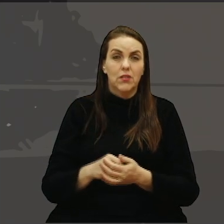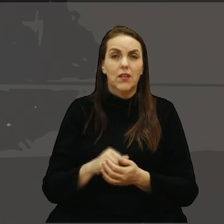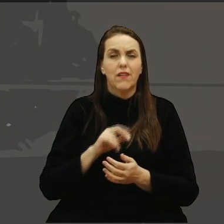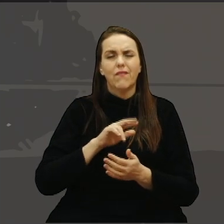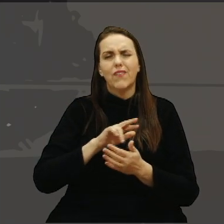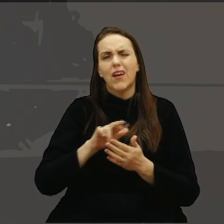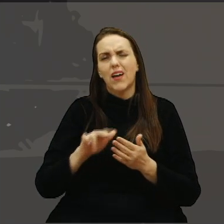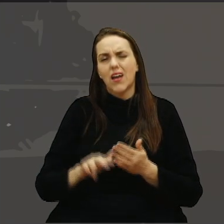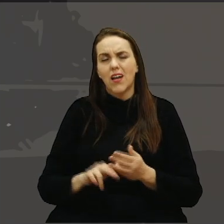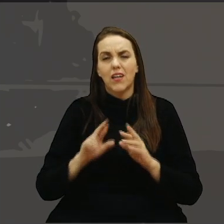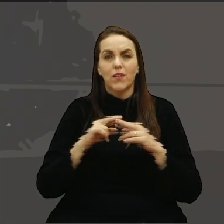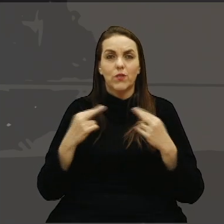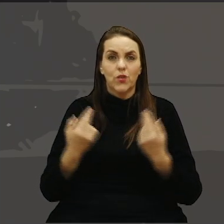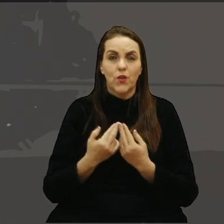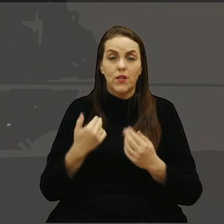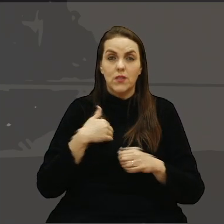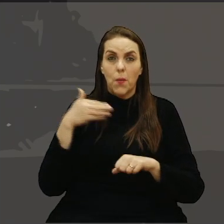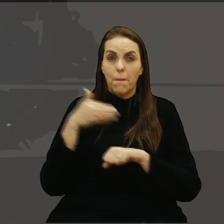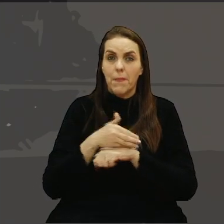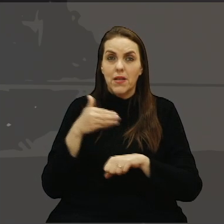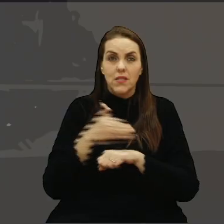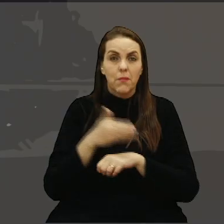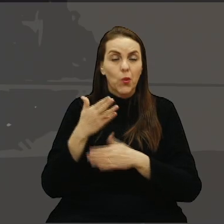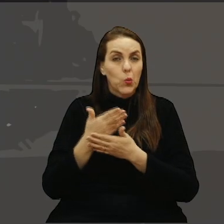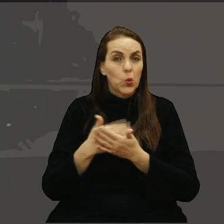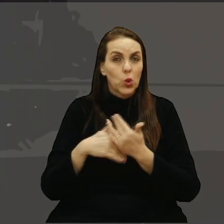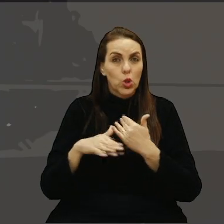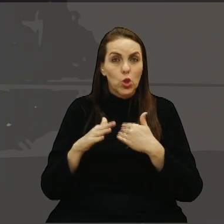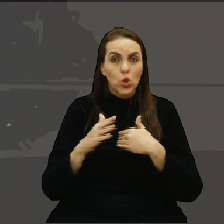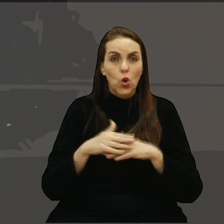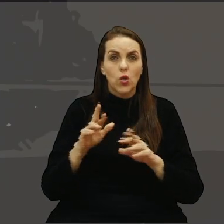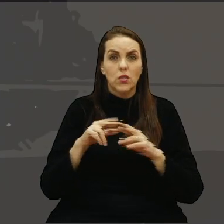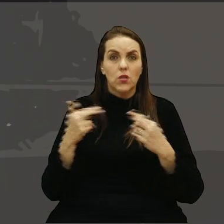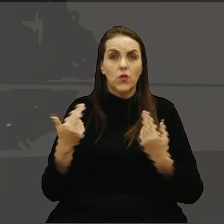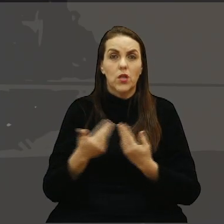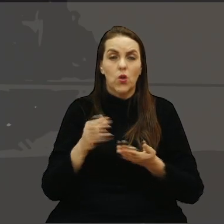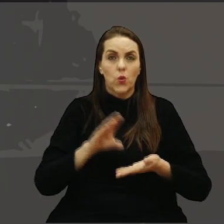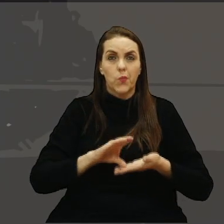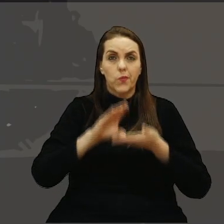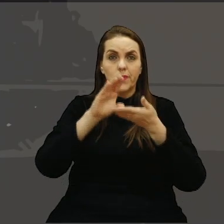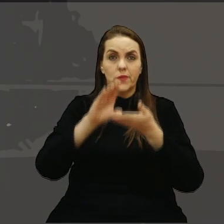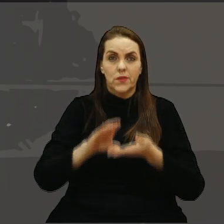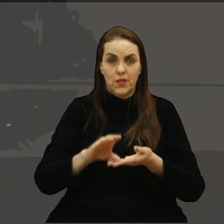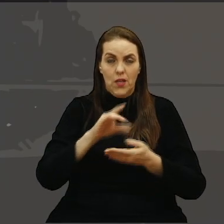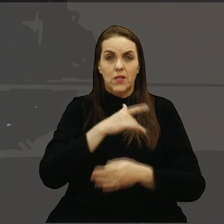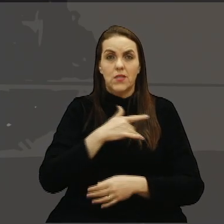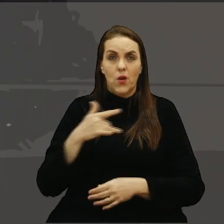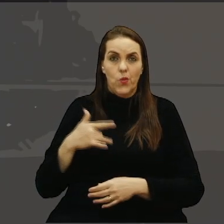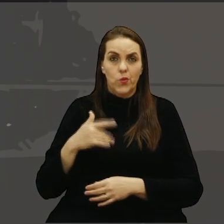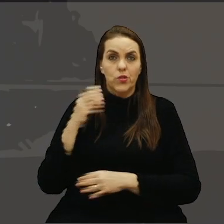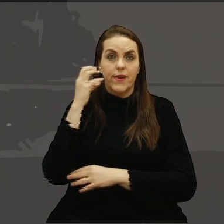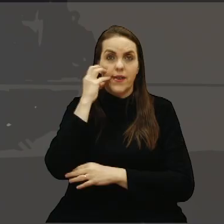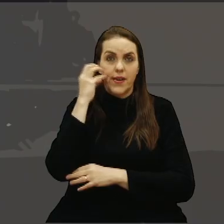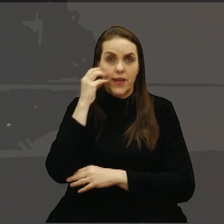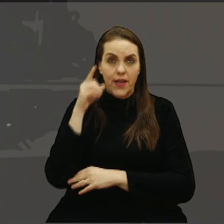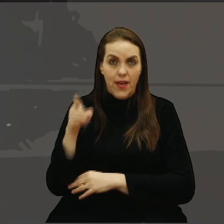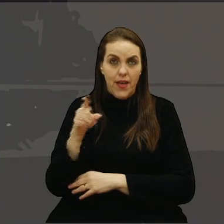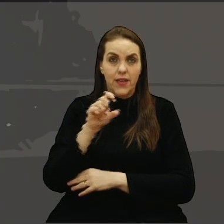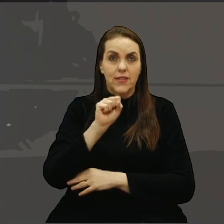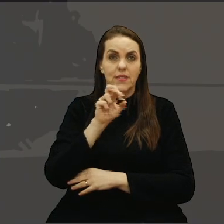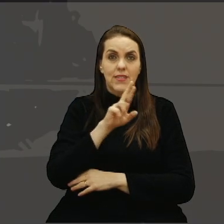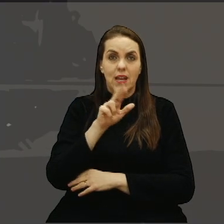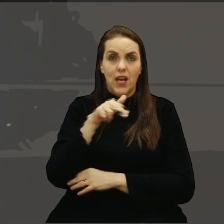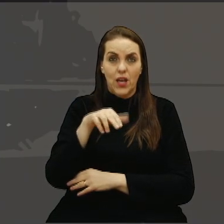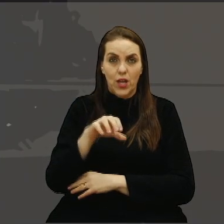diversas reuniões, eu participo de todas as reuniões do Conselho Local de Saúde, tanto em Anarec, tanto no Serrano, tanto no